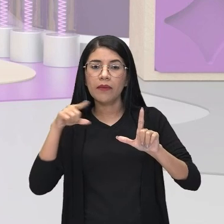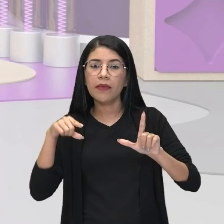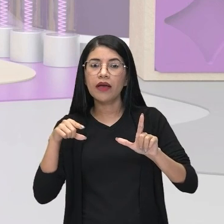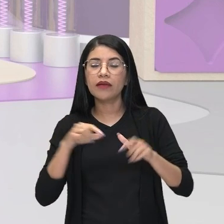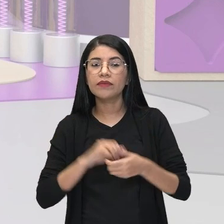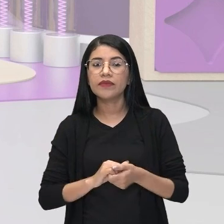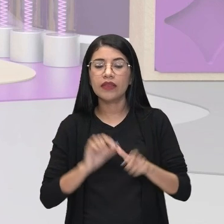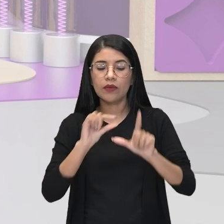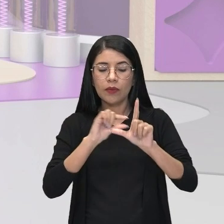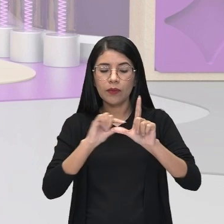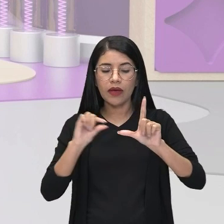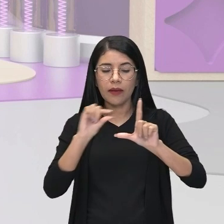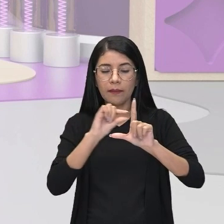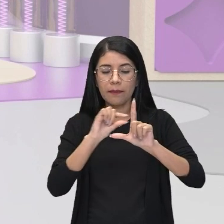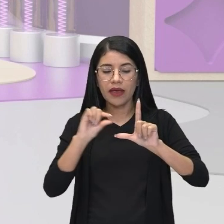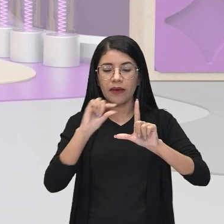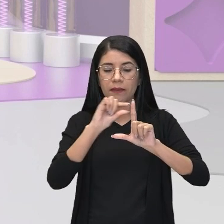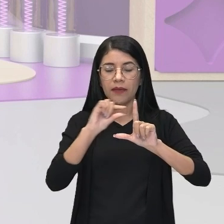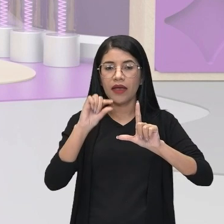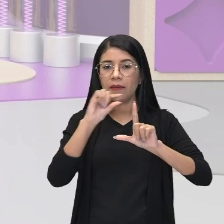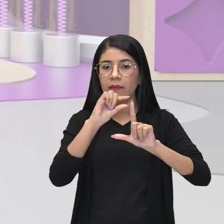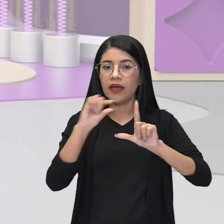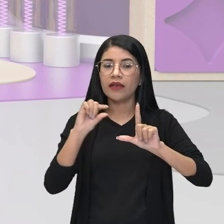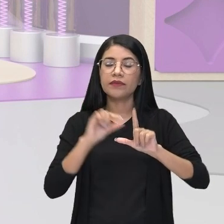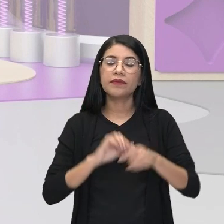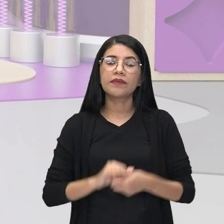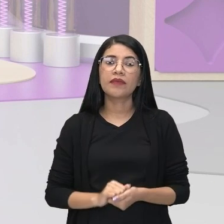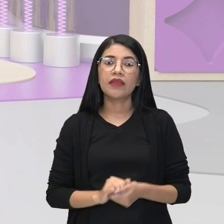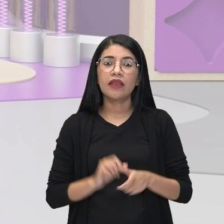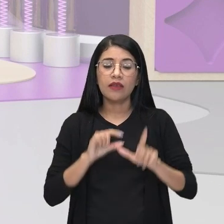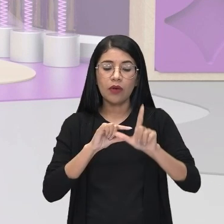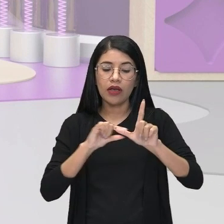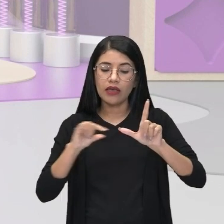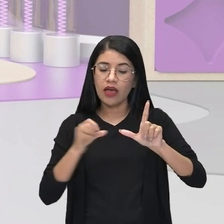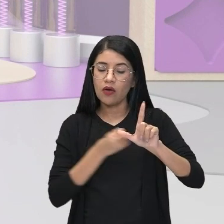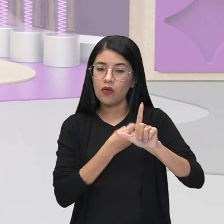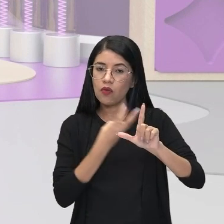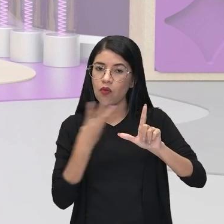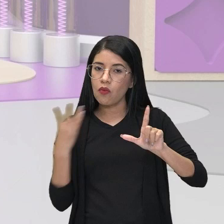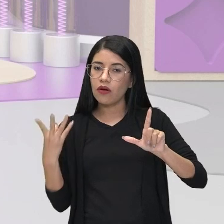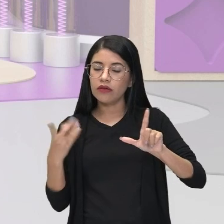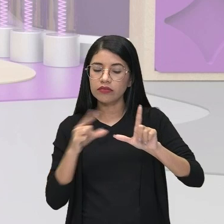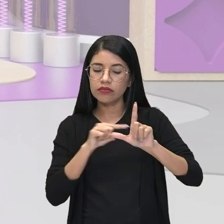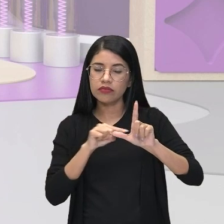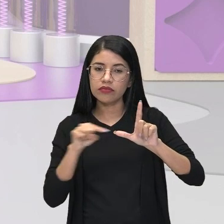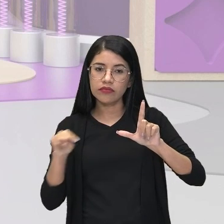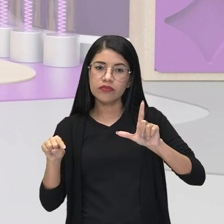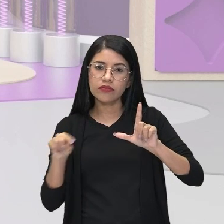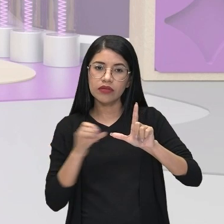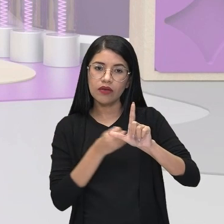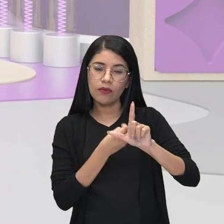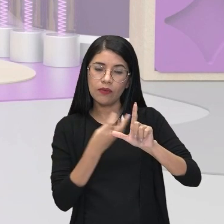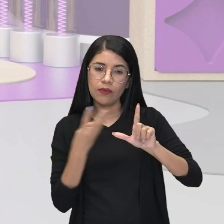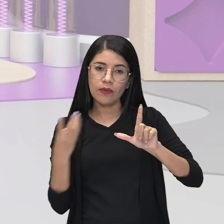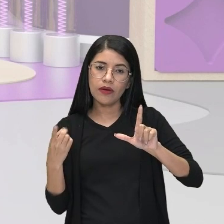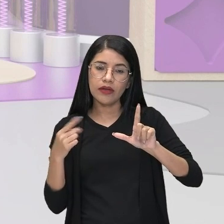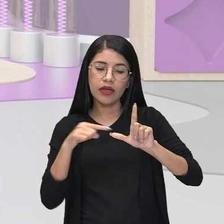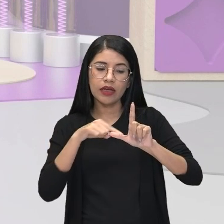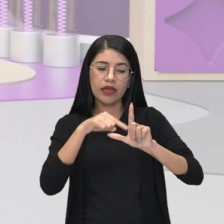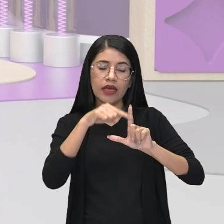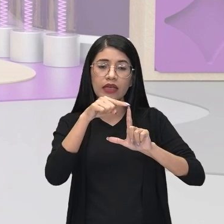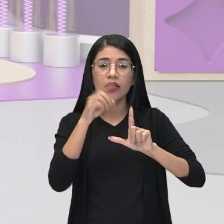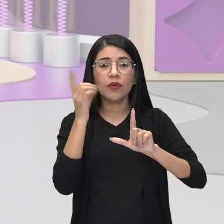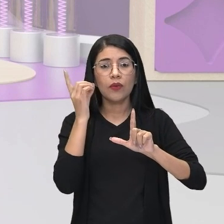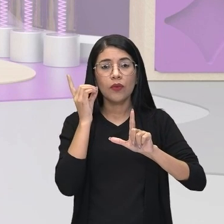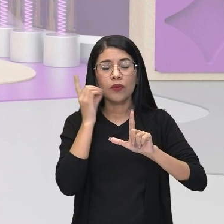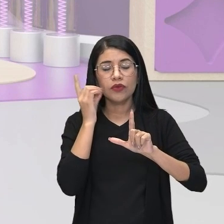barras duplas. Então a gente tem aqui no horizontal agora a quantidade, né, e aí no eixo vertical a gente colocou os dias